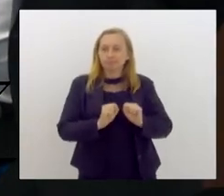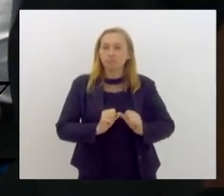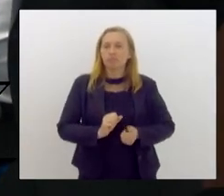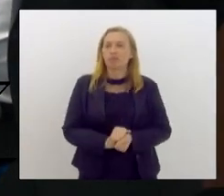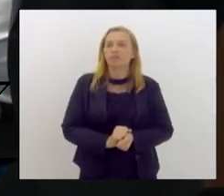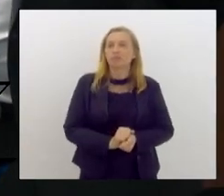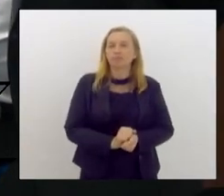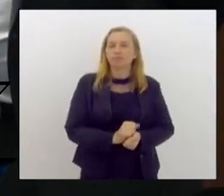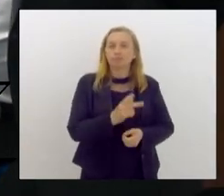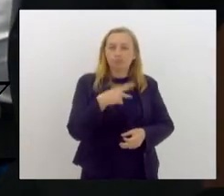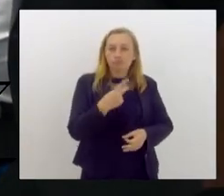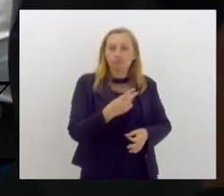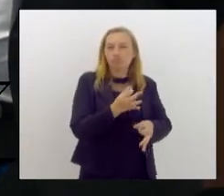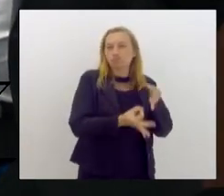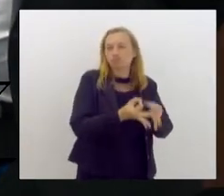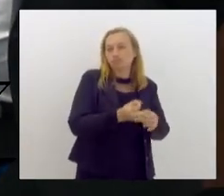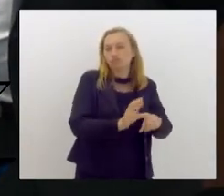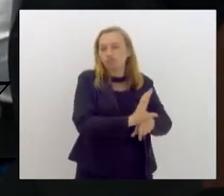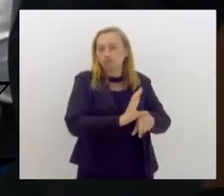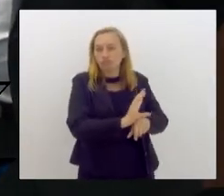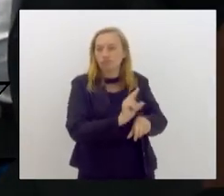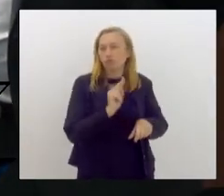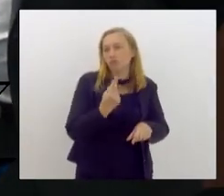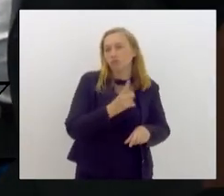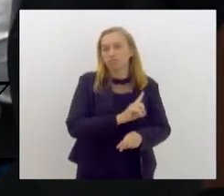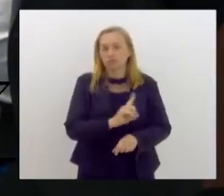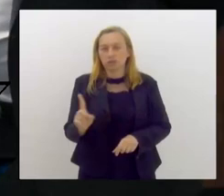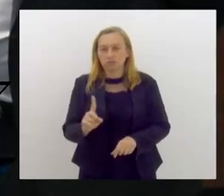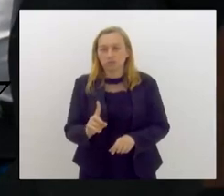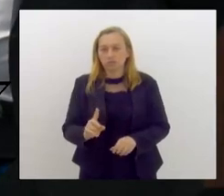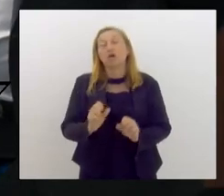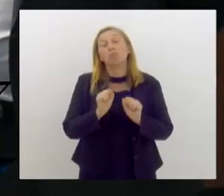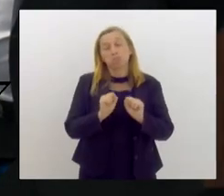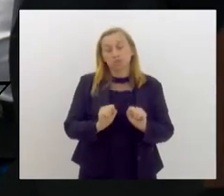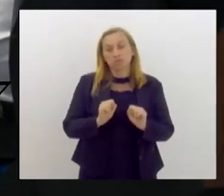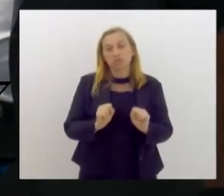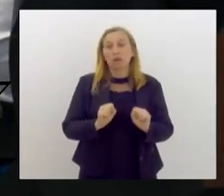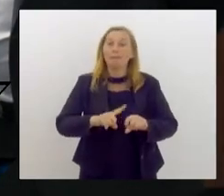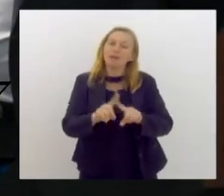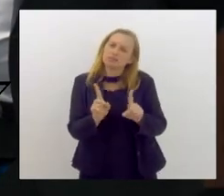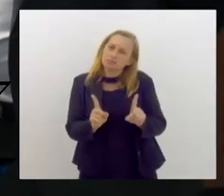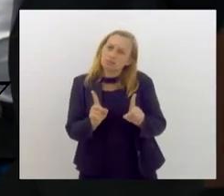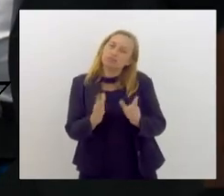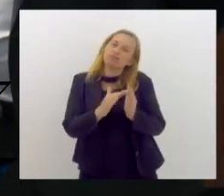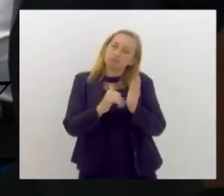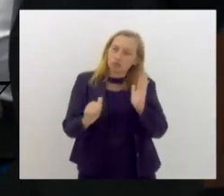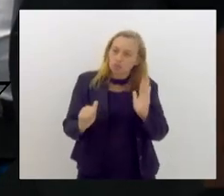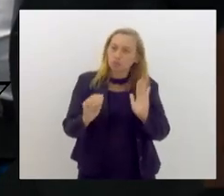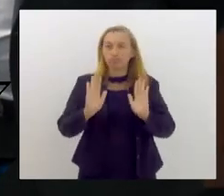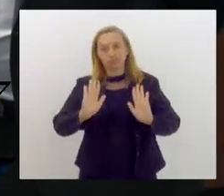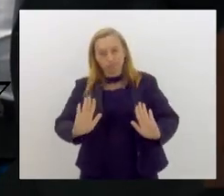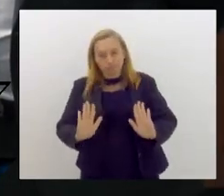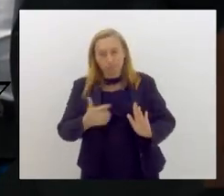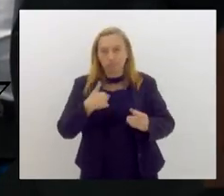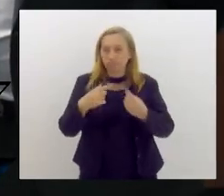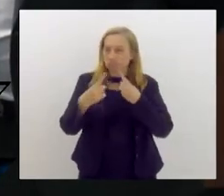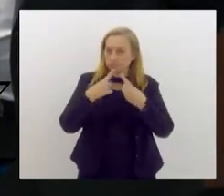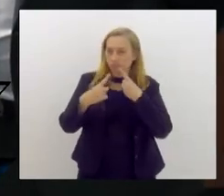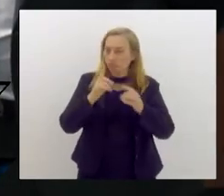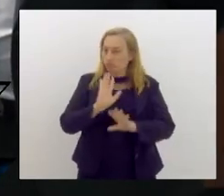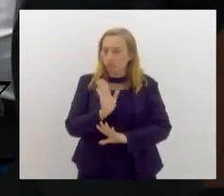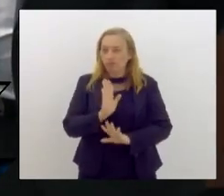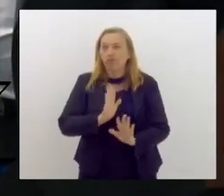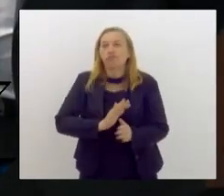julgar pela inconstitucionalidade, pela juridicidade, poderia, mas já retirou, não vou discutir esse